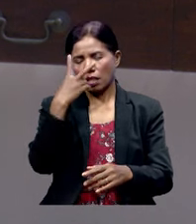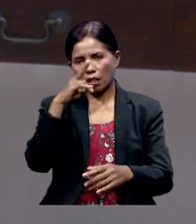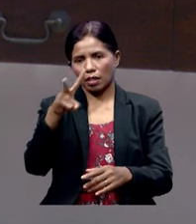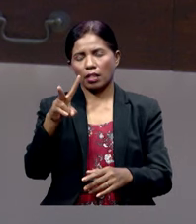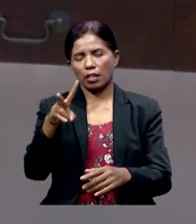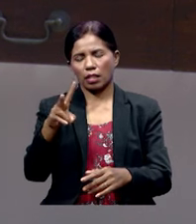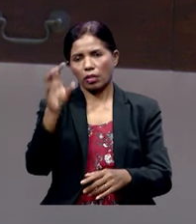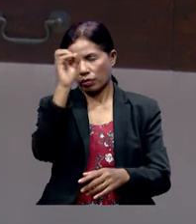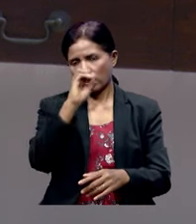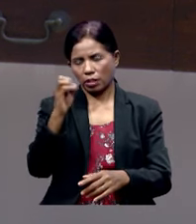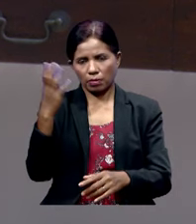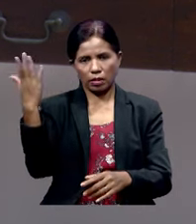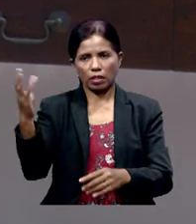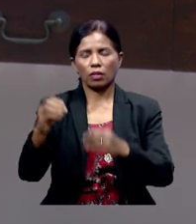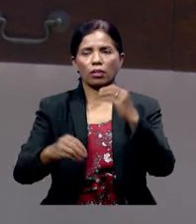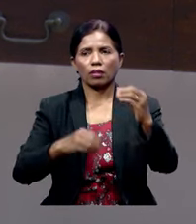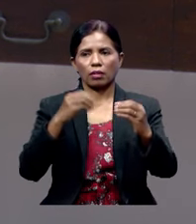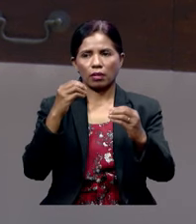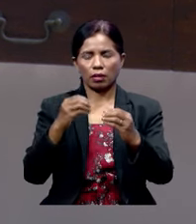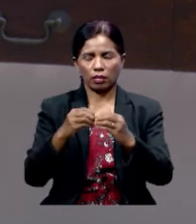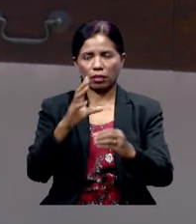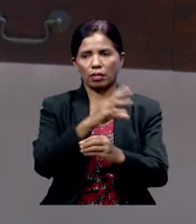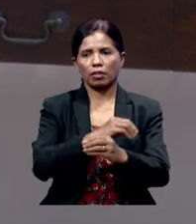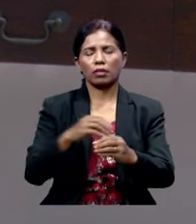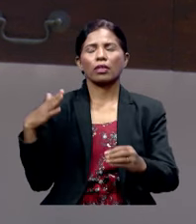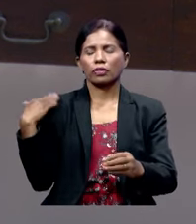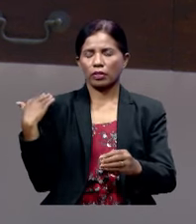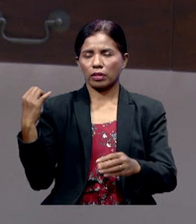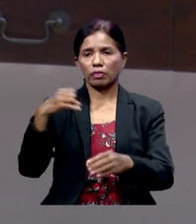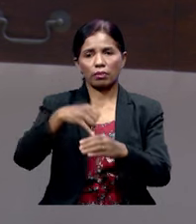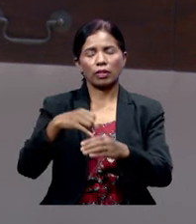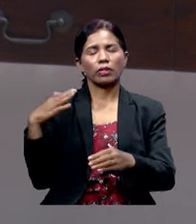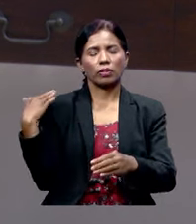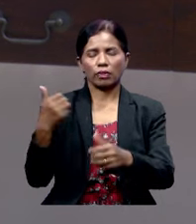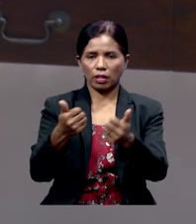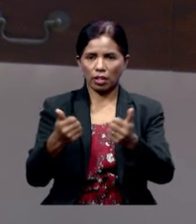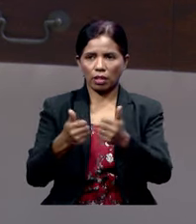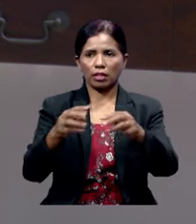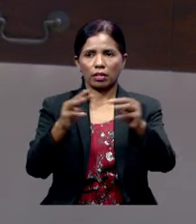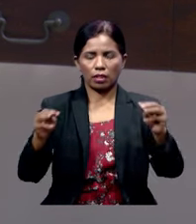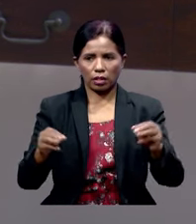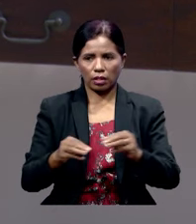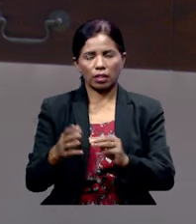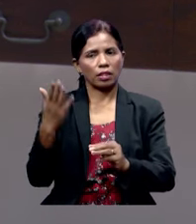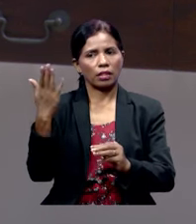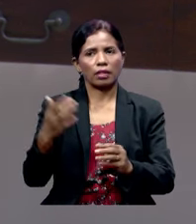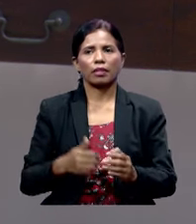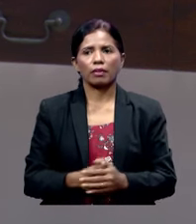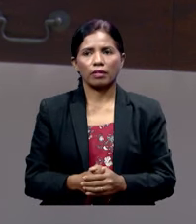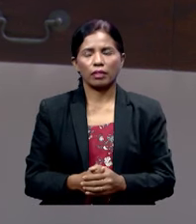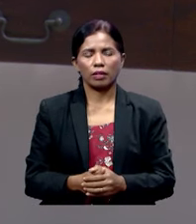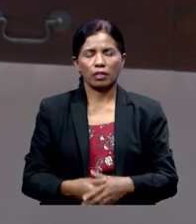a sobre como o envolvimento dos jovens Nas artes marciais rituais que